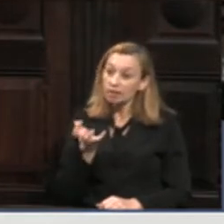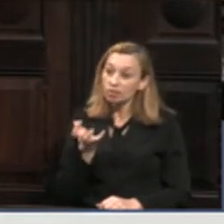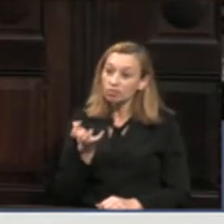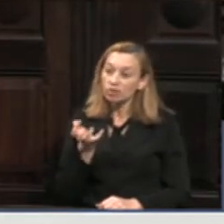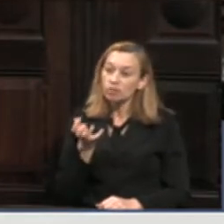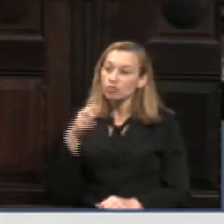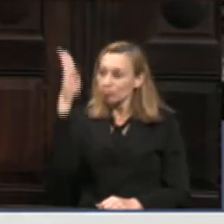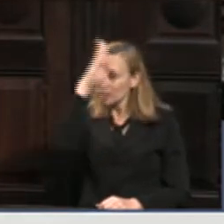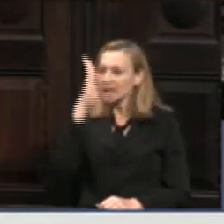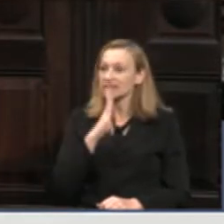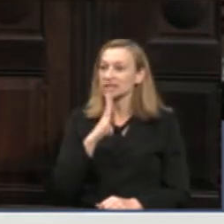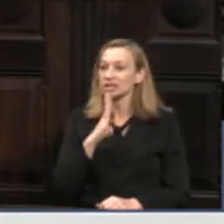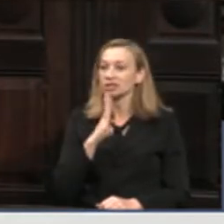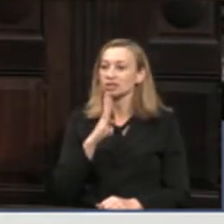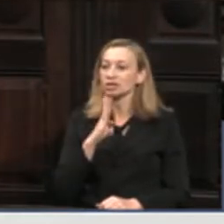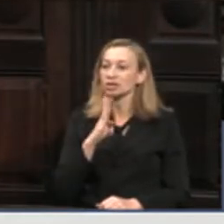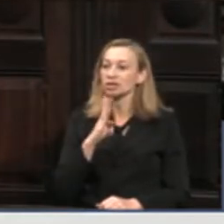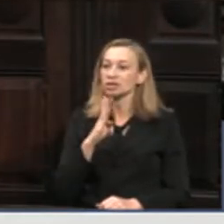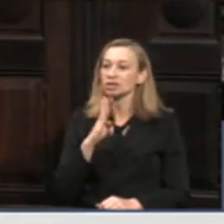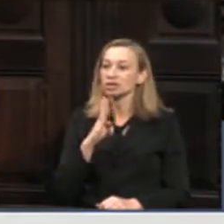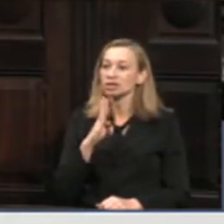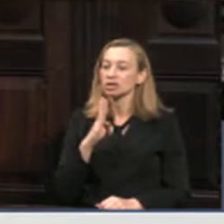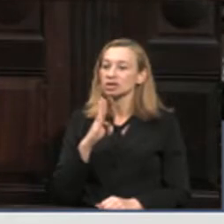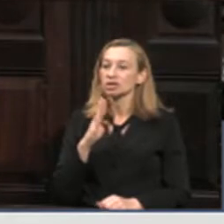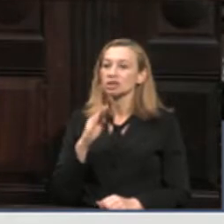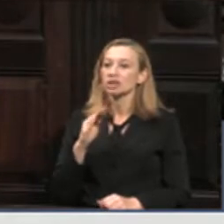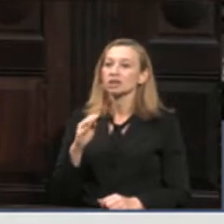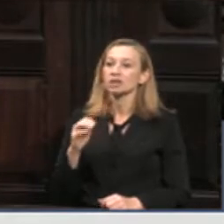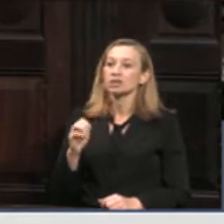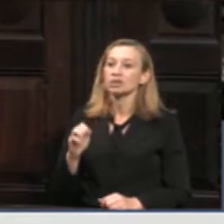um Brasil sob a égide